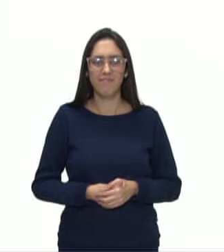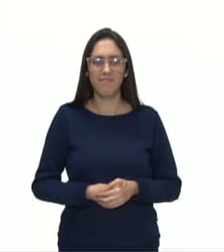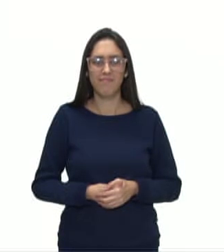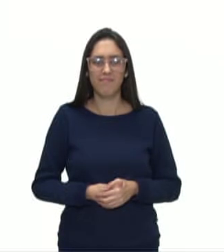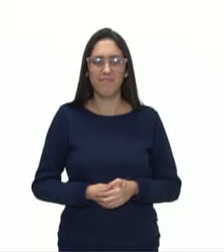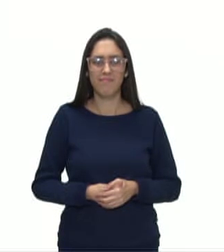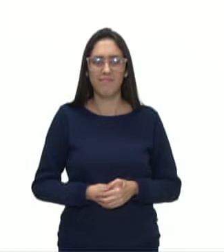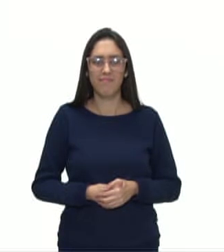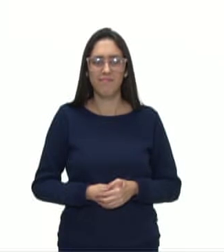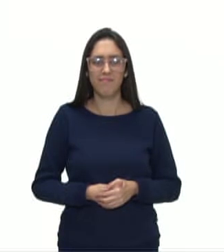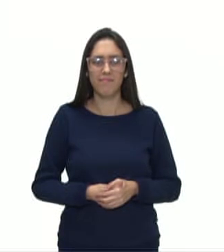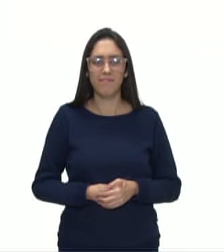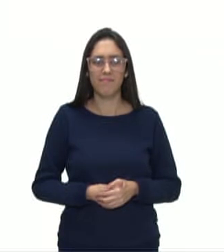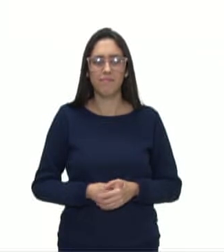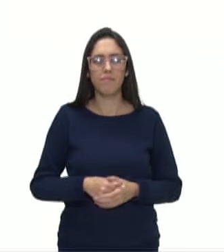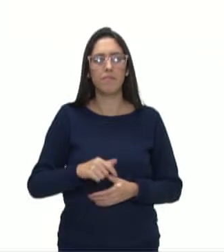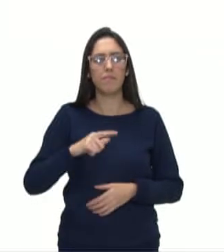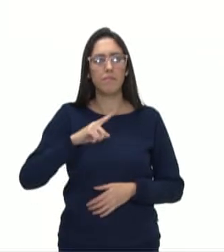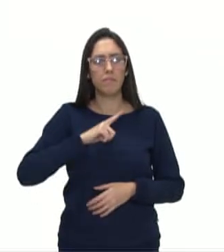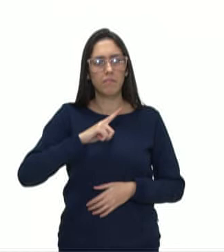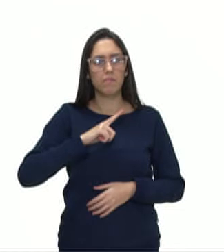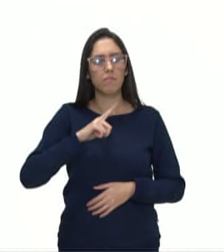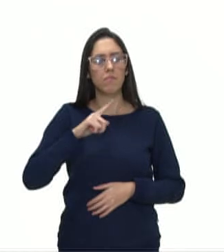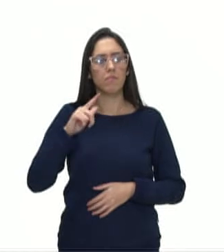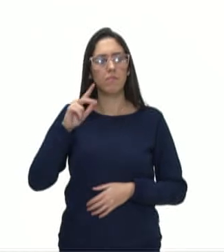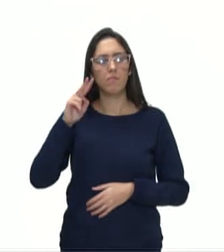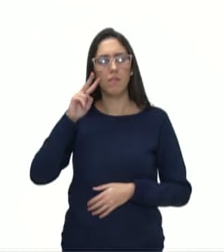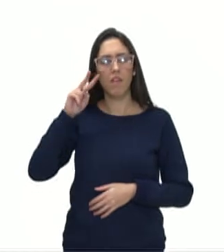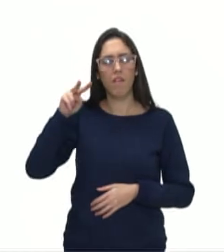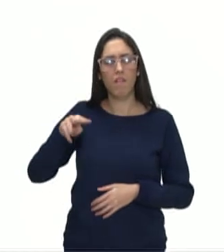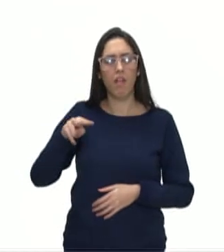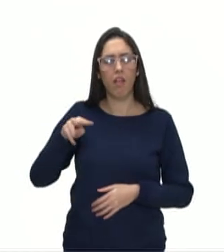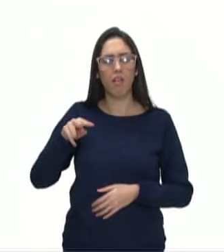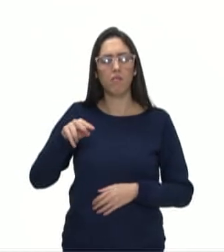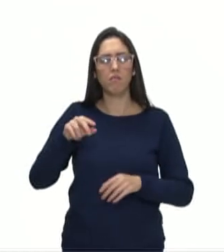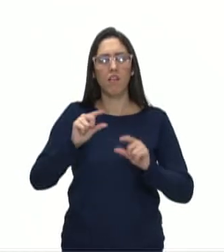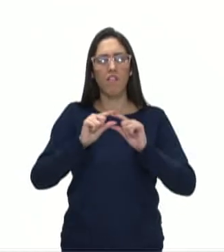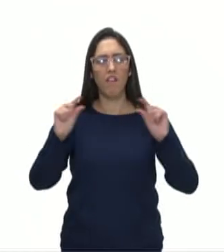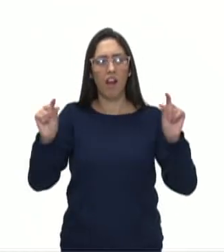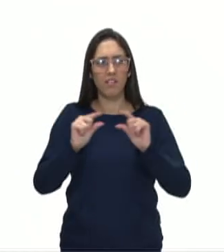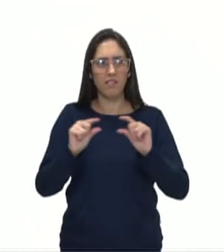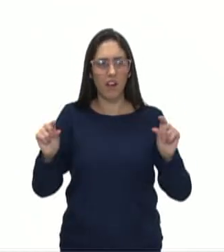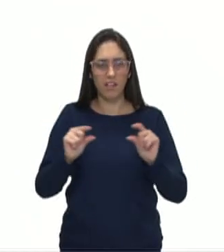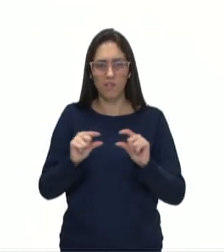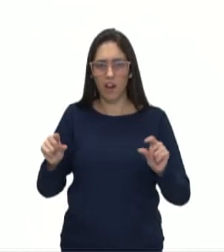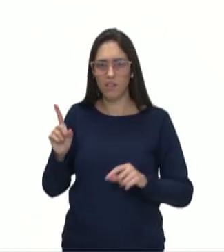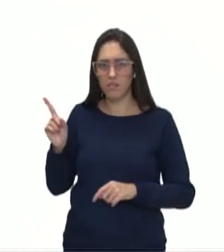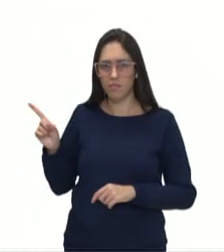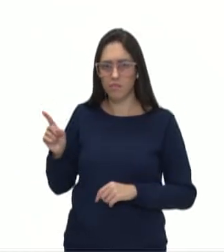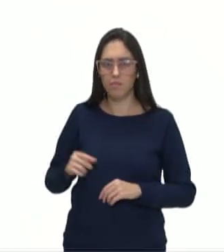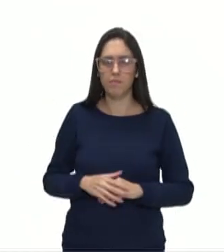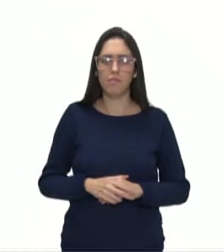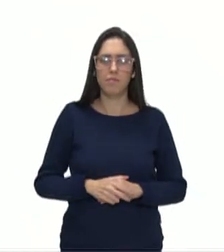Analisando. Miren en las frases. Vivir en un mundo, vivir